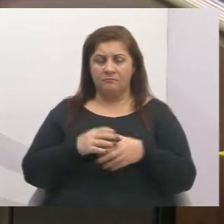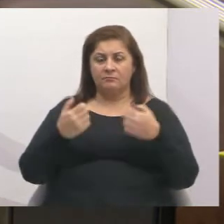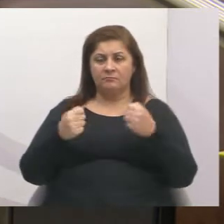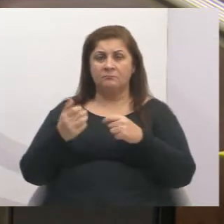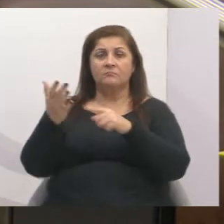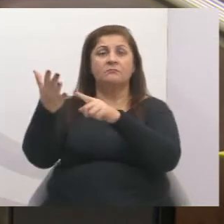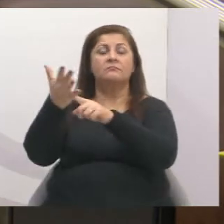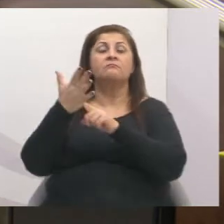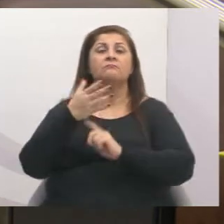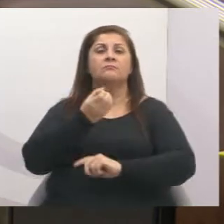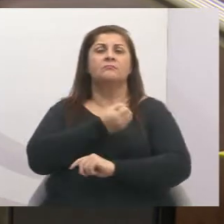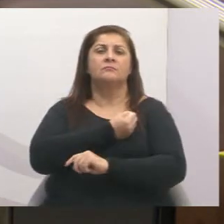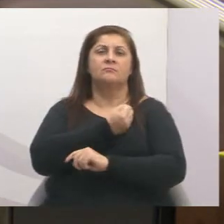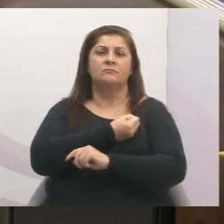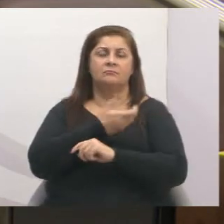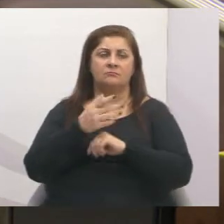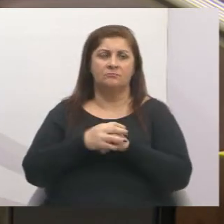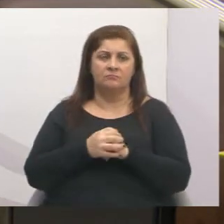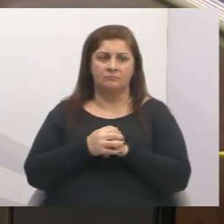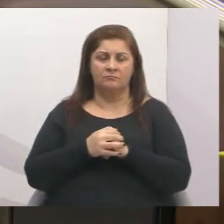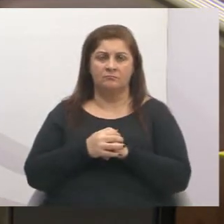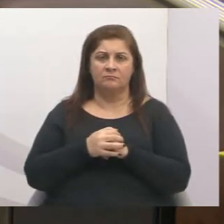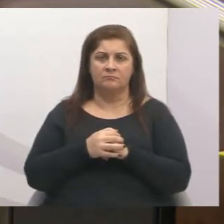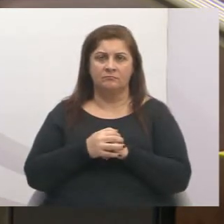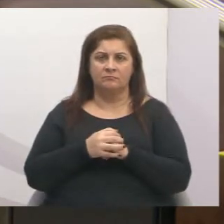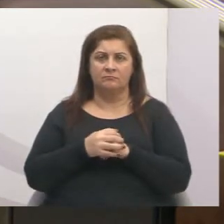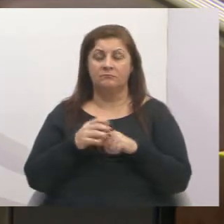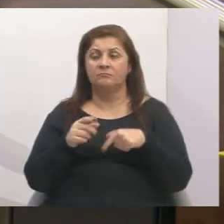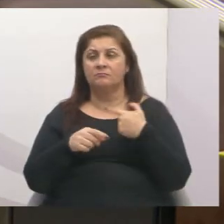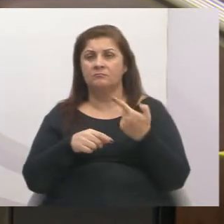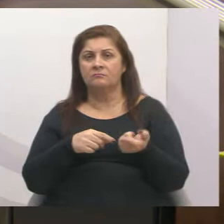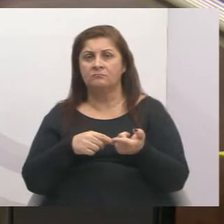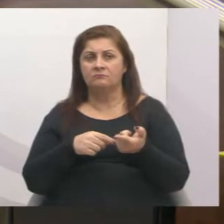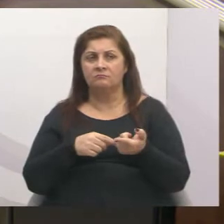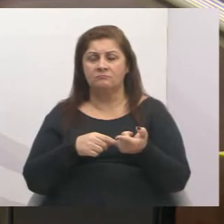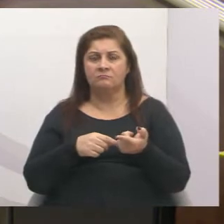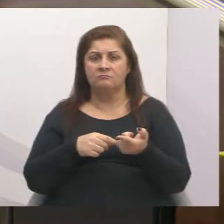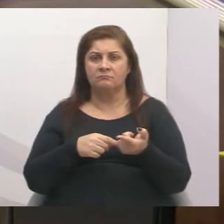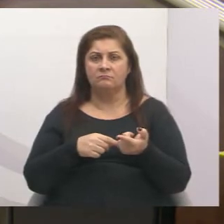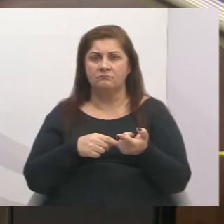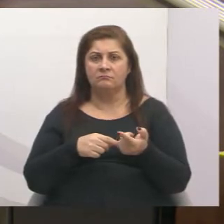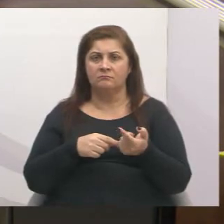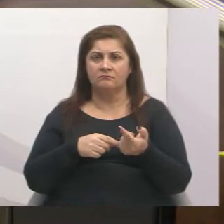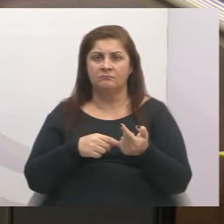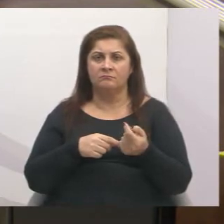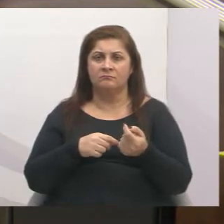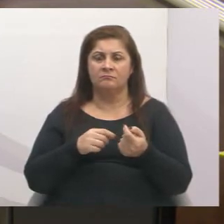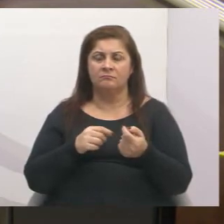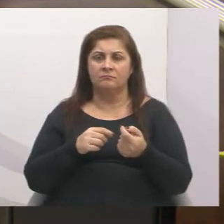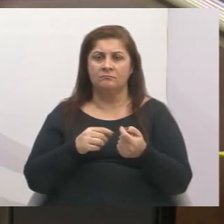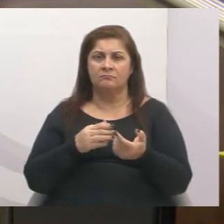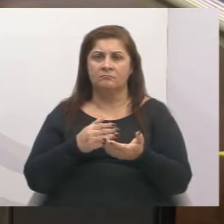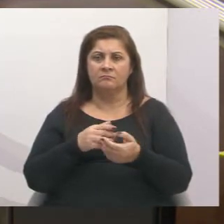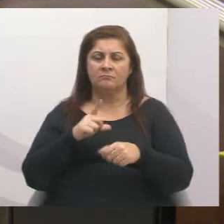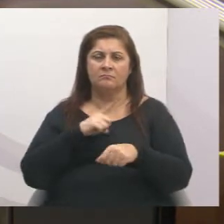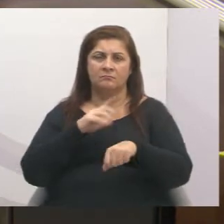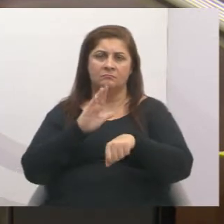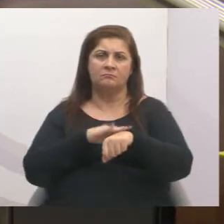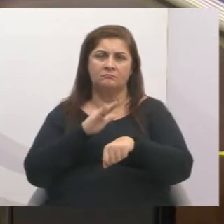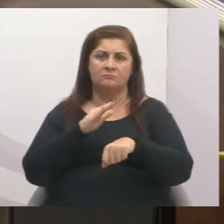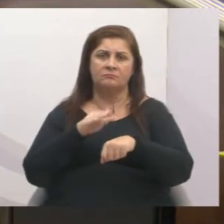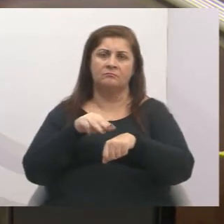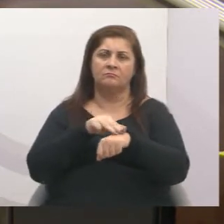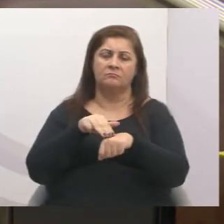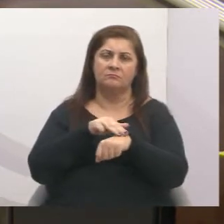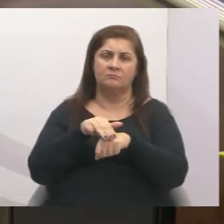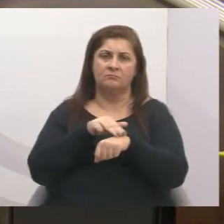ser apresentado até para que se desse mais margem para ampliar um pouquinho mais a discussão. Porque